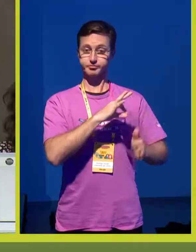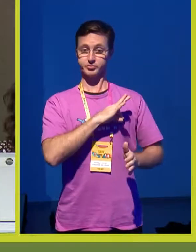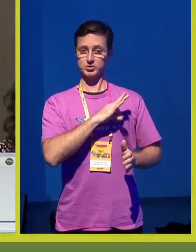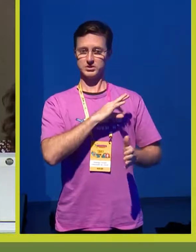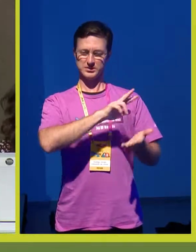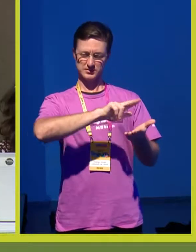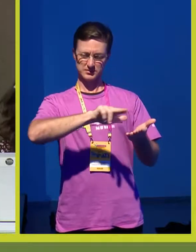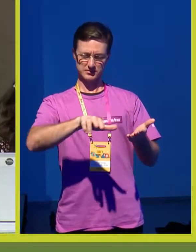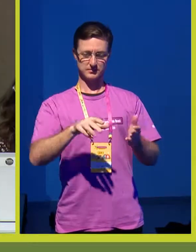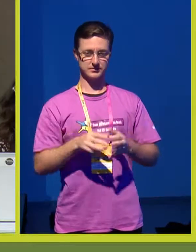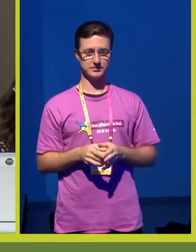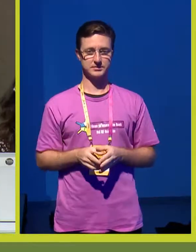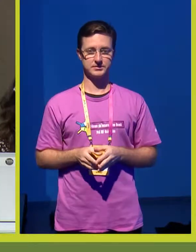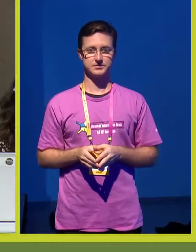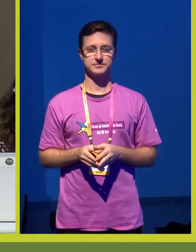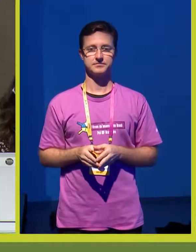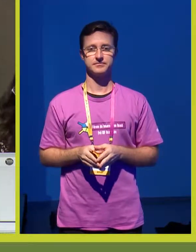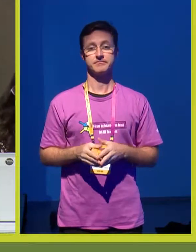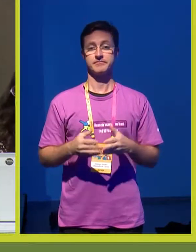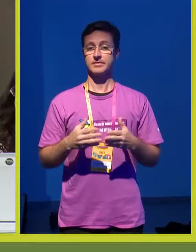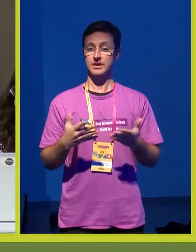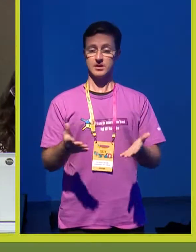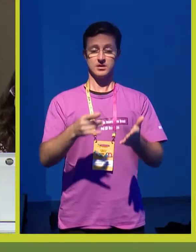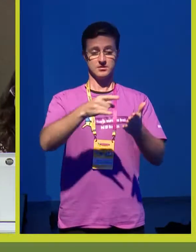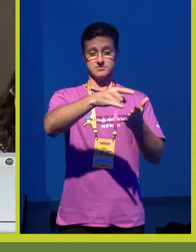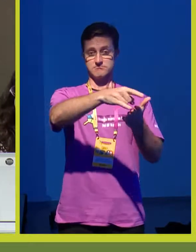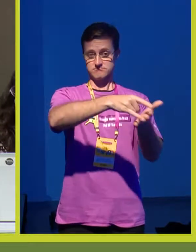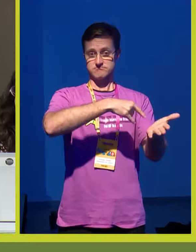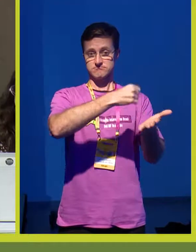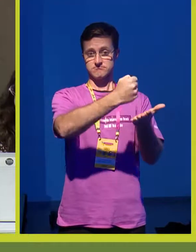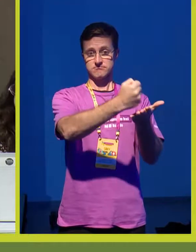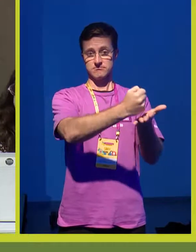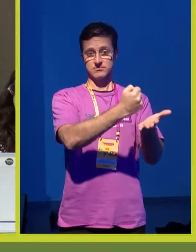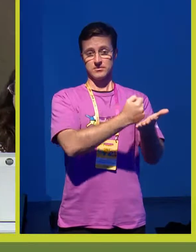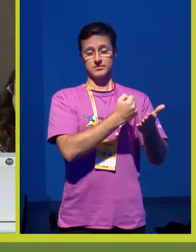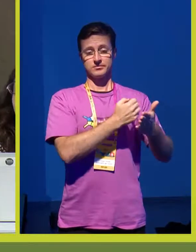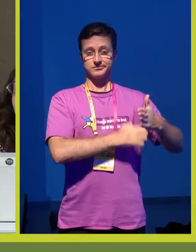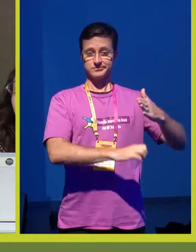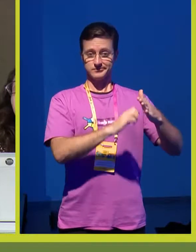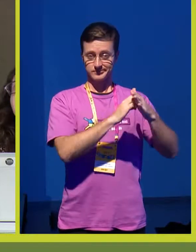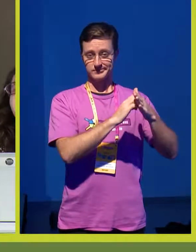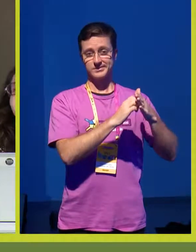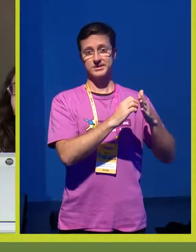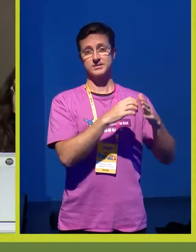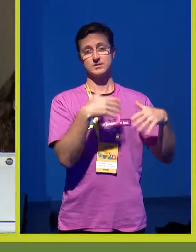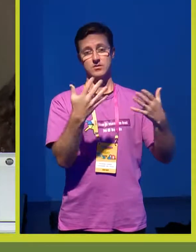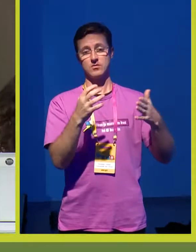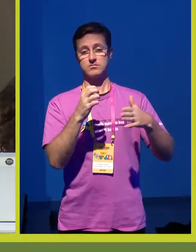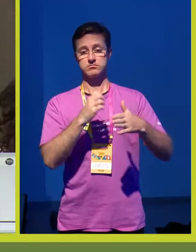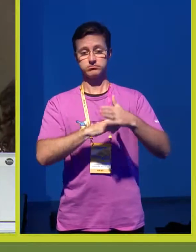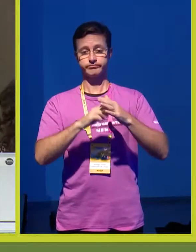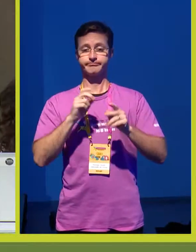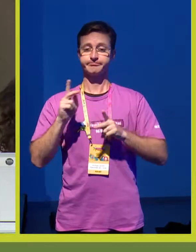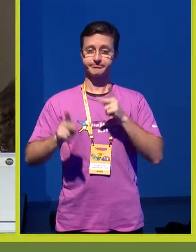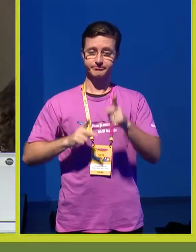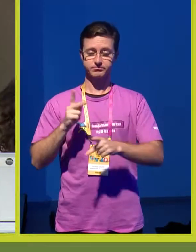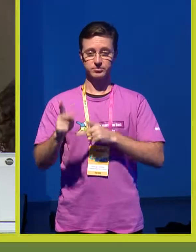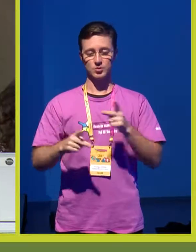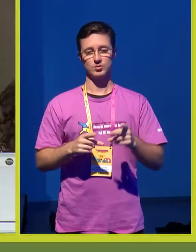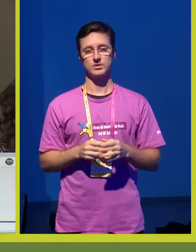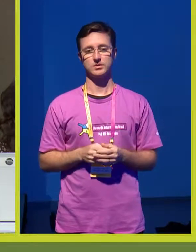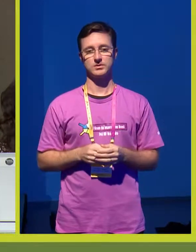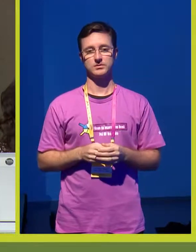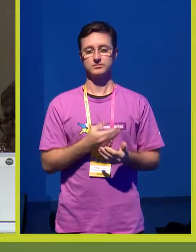réus, etc. E contratos entre entes privados e públicos no universo da